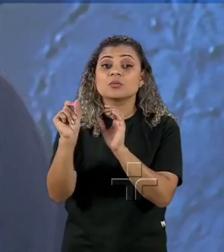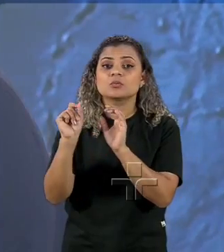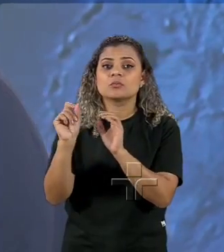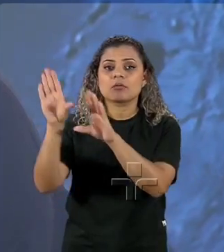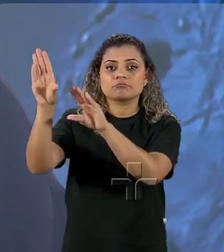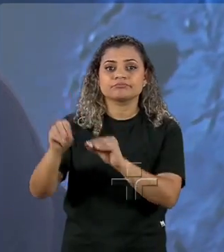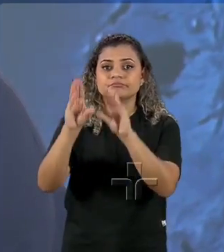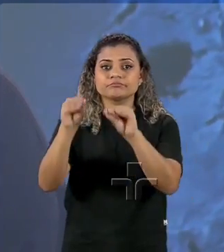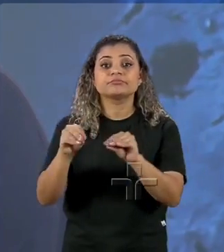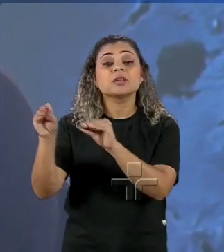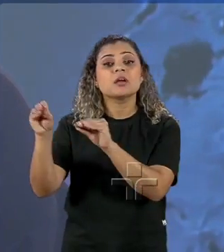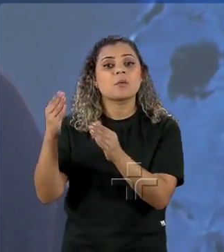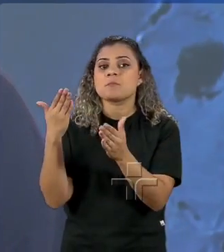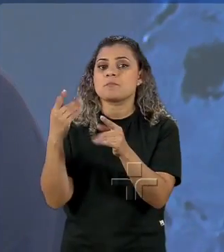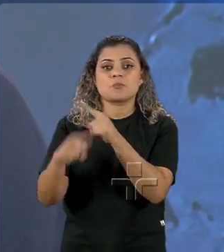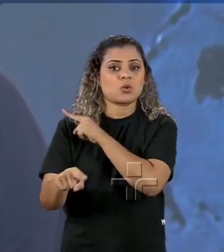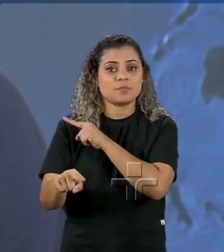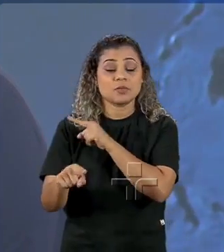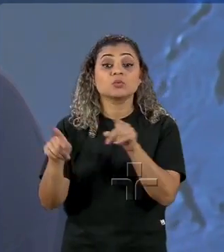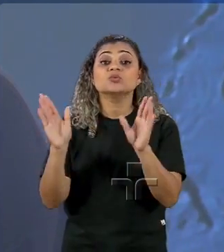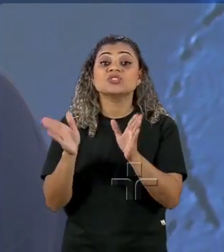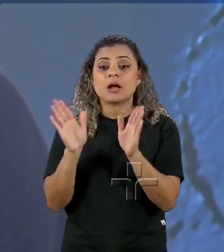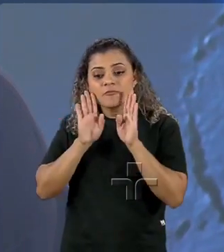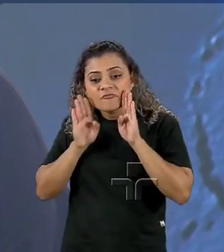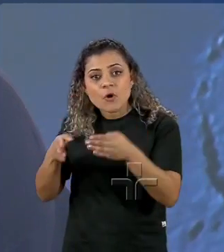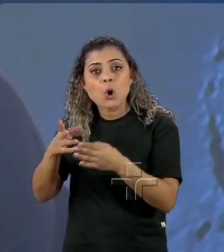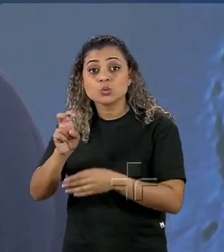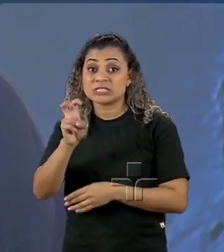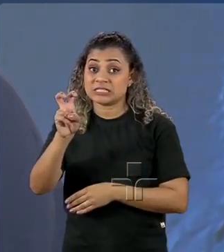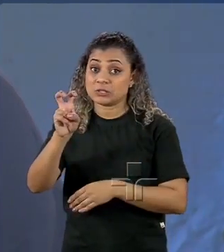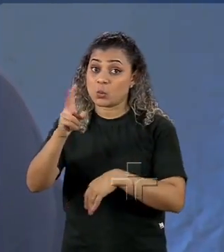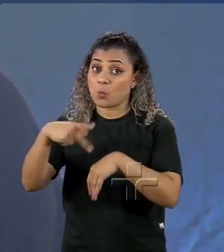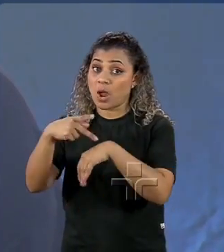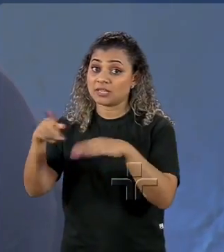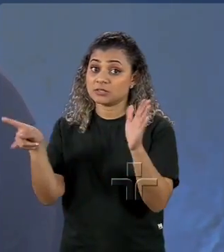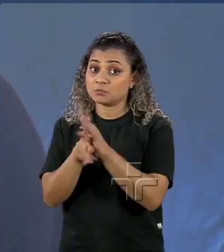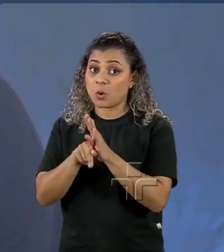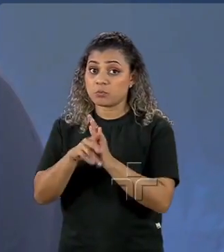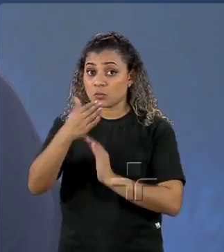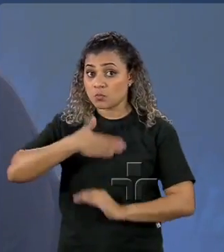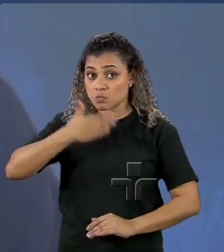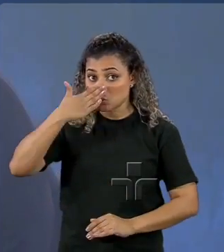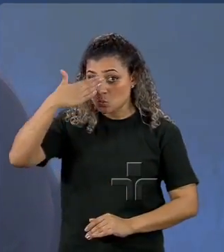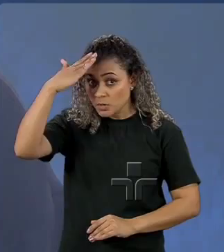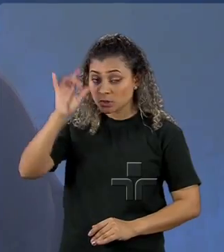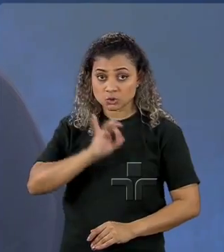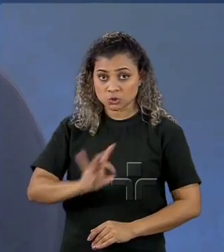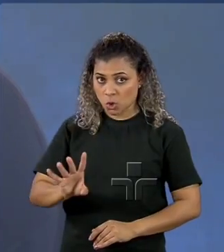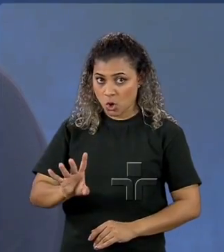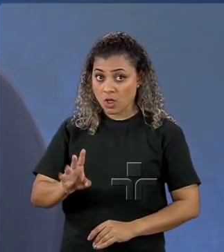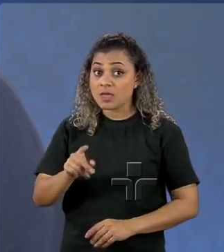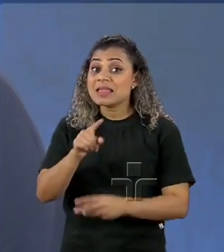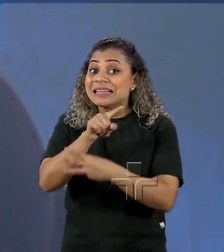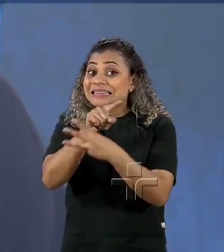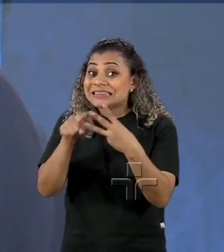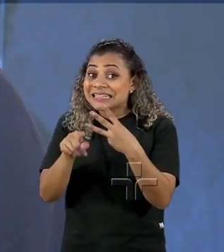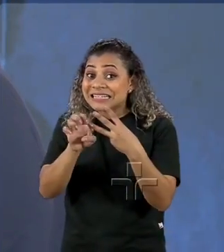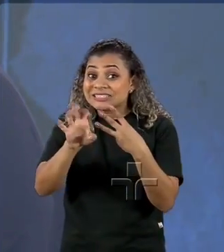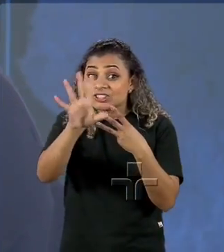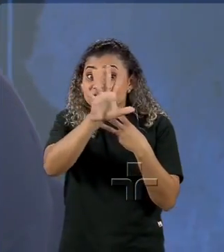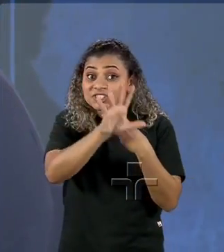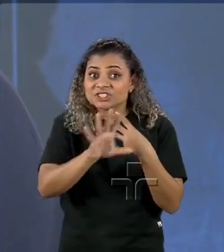as restrições a cidadãos de 5 países de maioria muçulmana. Pelo menos 3 estados registraram